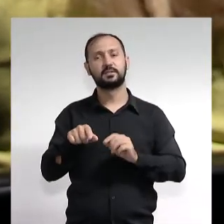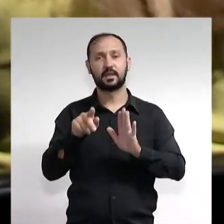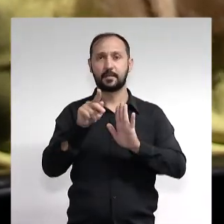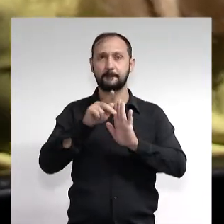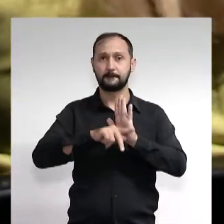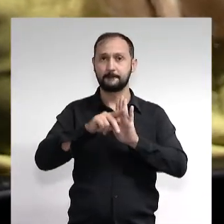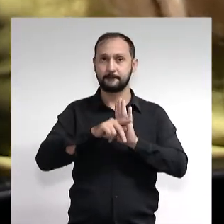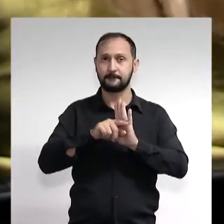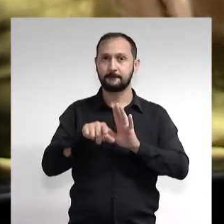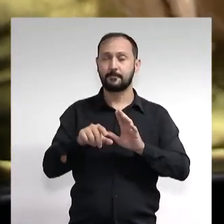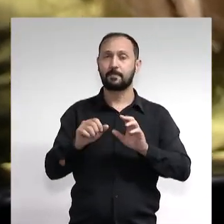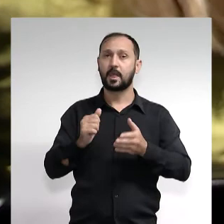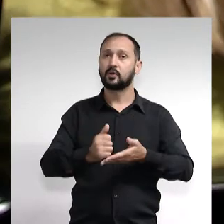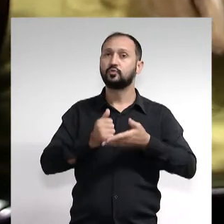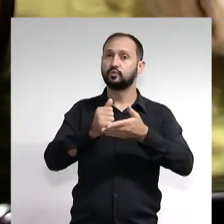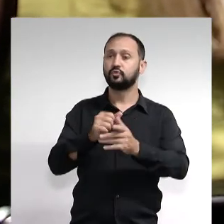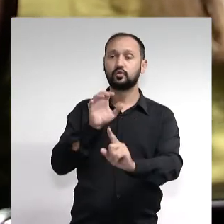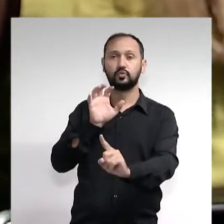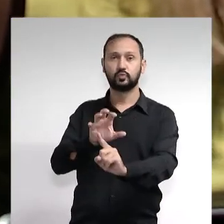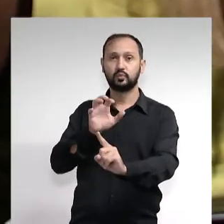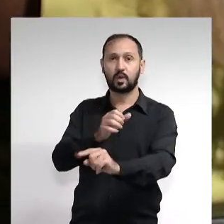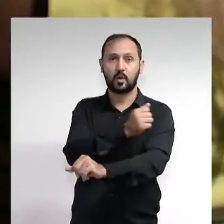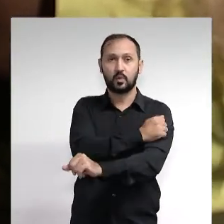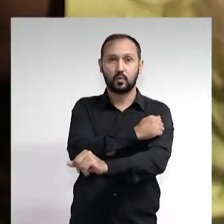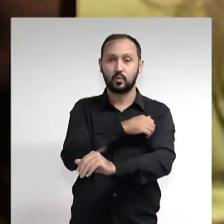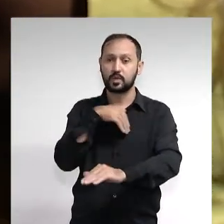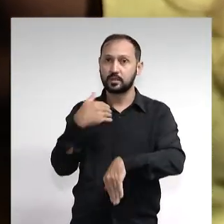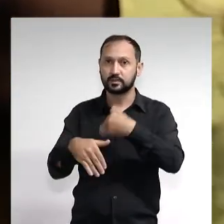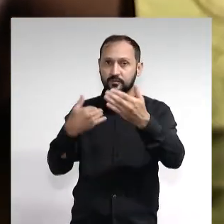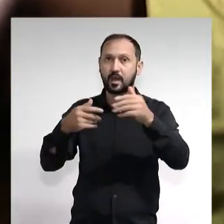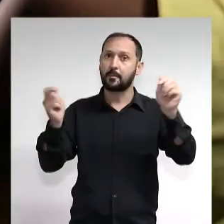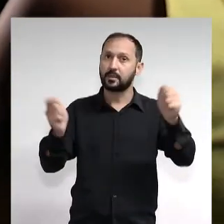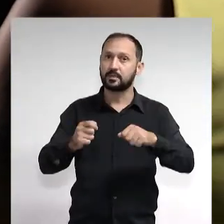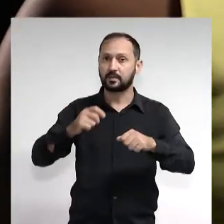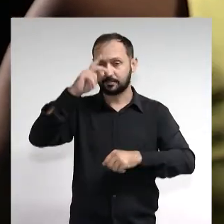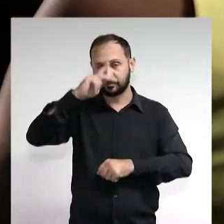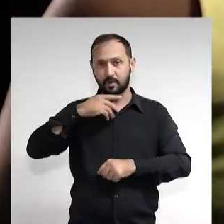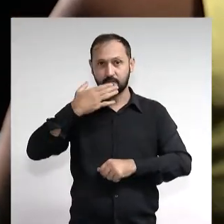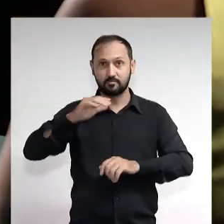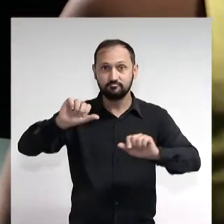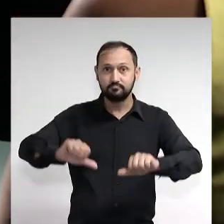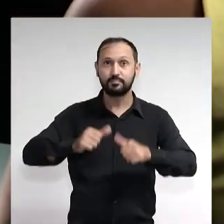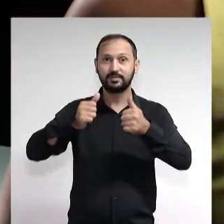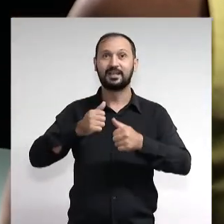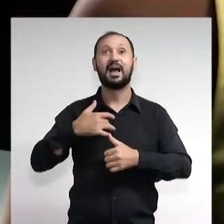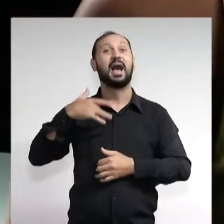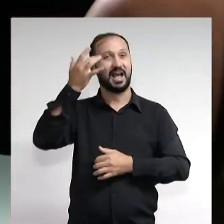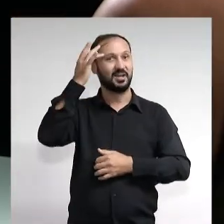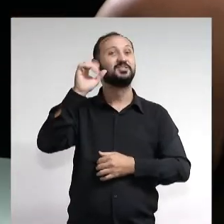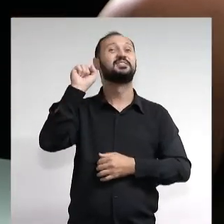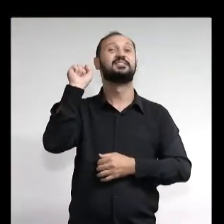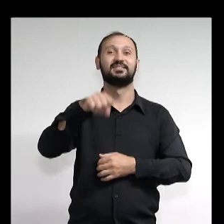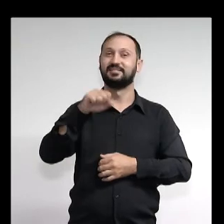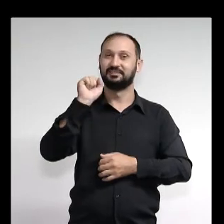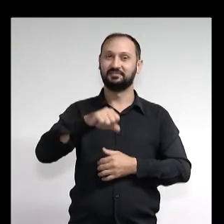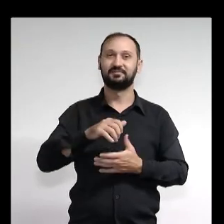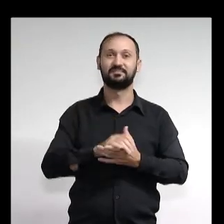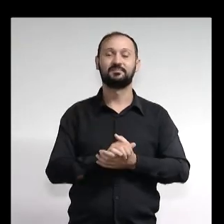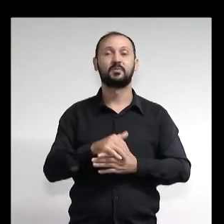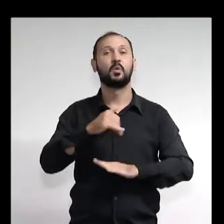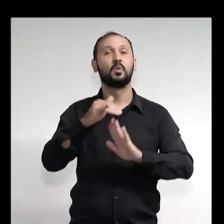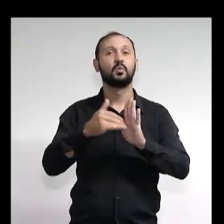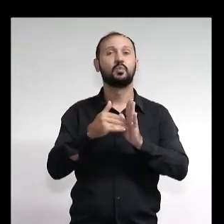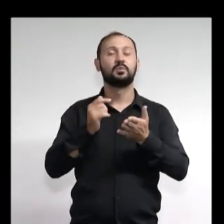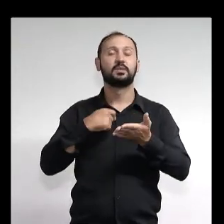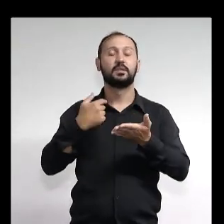plano ele possa auxiliar, provocar os estudantes a desenvolverem melhor as suas habilidades? Eu acho que sim,